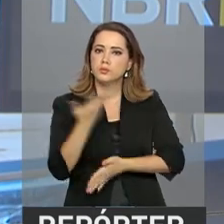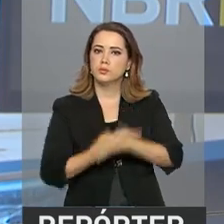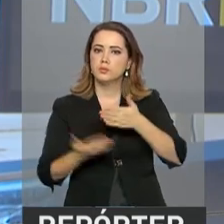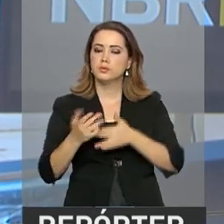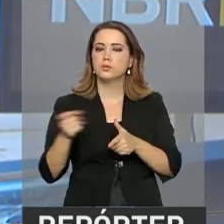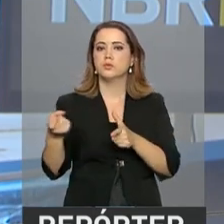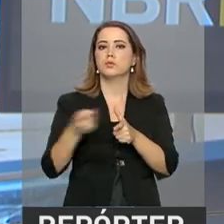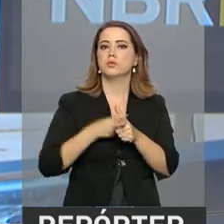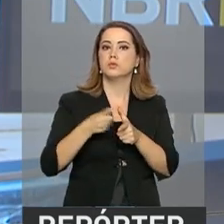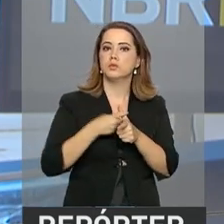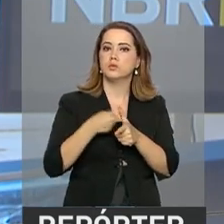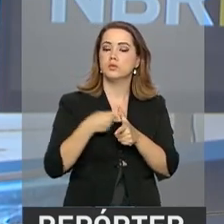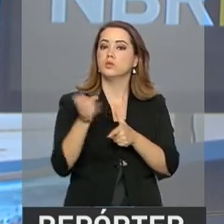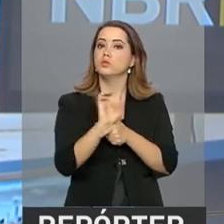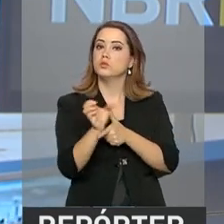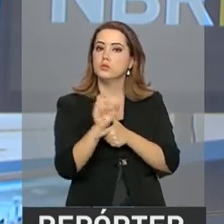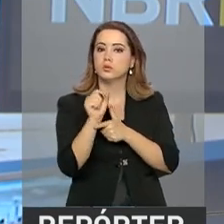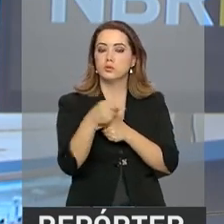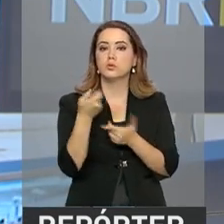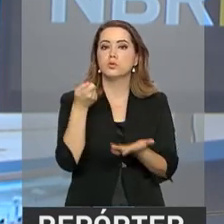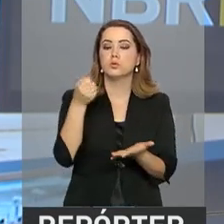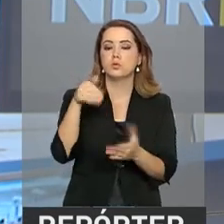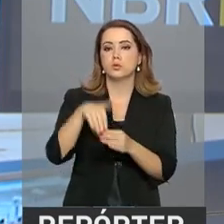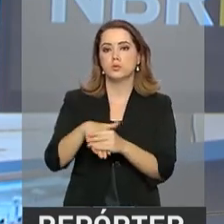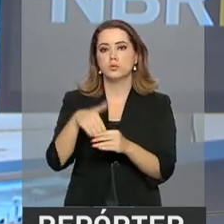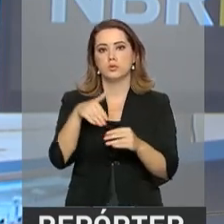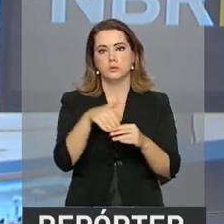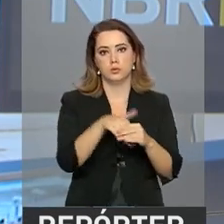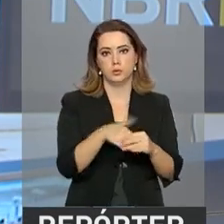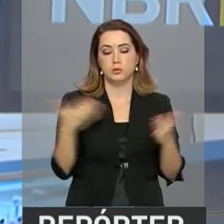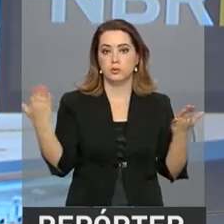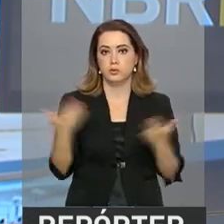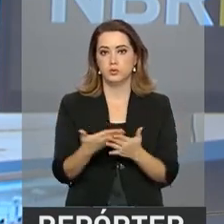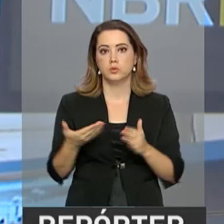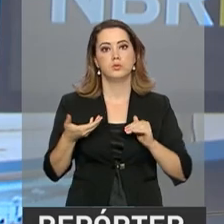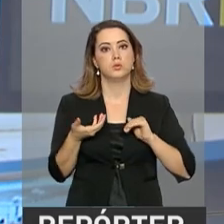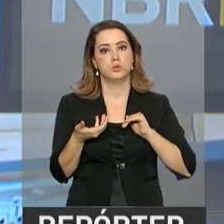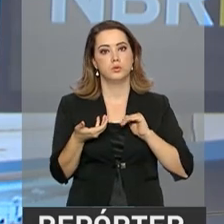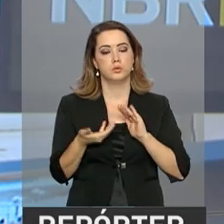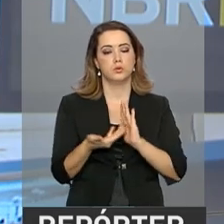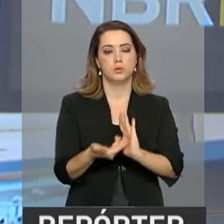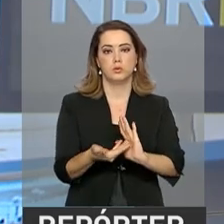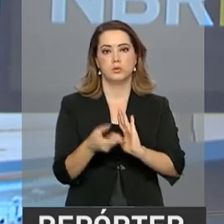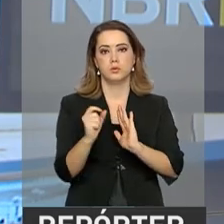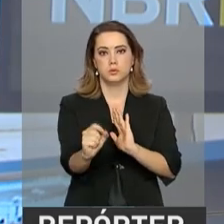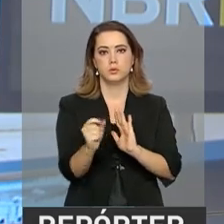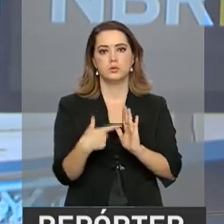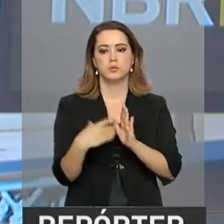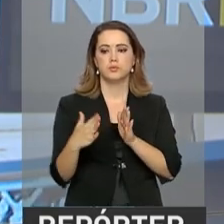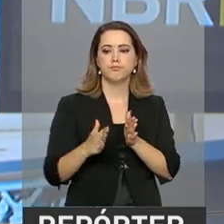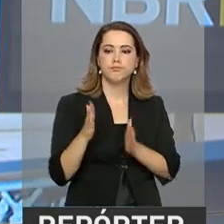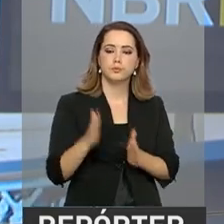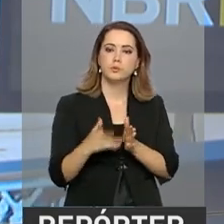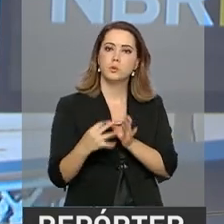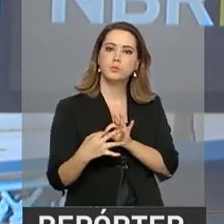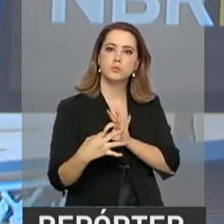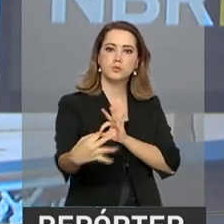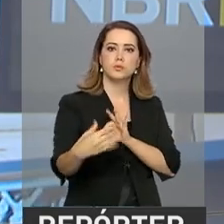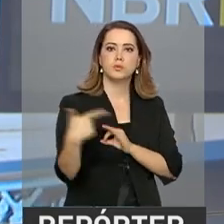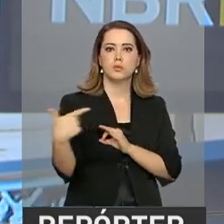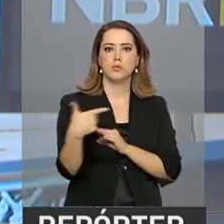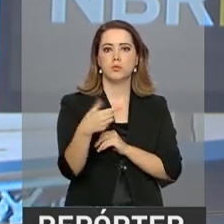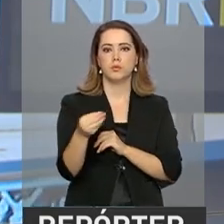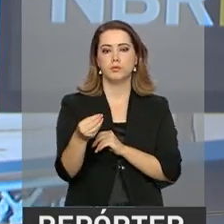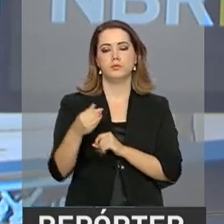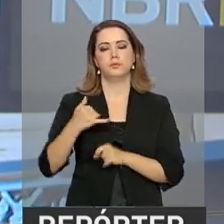estados deve ser votado ainda hoje na Câmara dos Deputados. A dívida vai ser alongada em 20 anos. A repórter Carolina